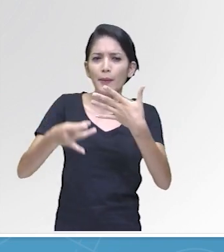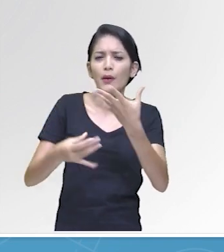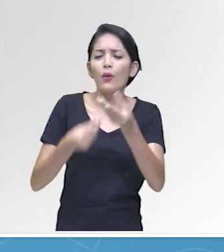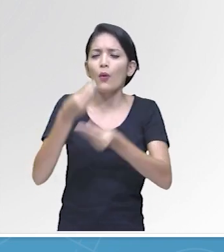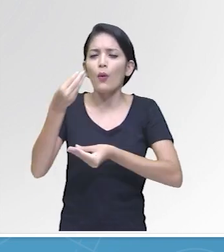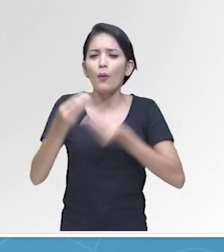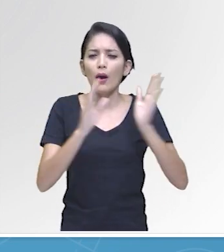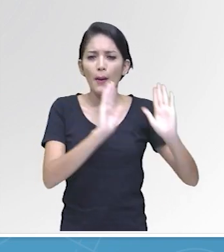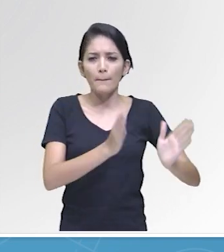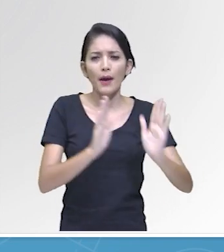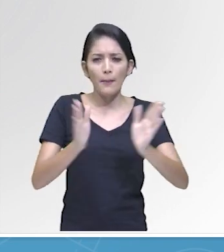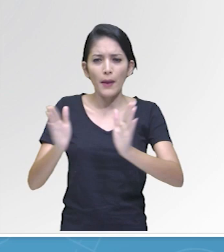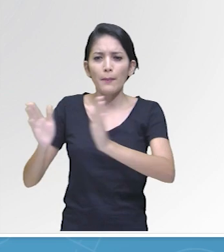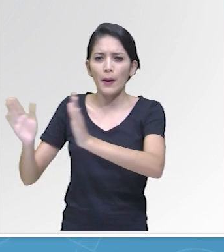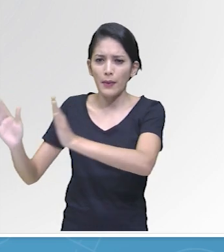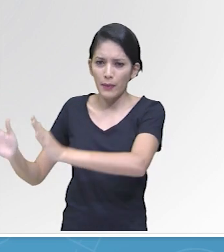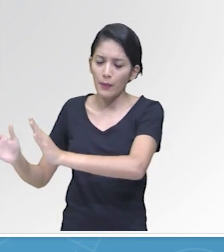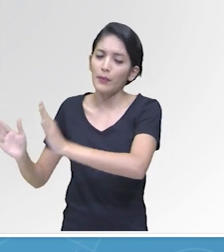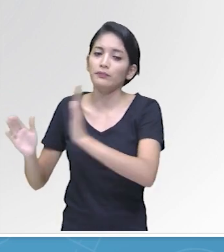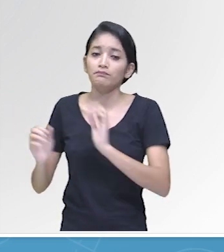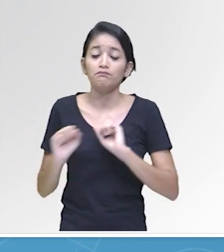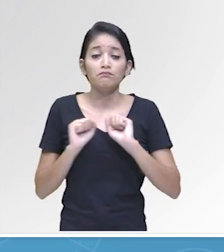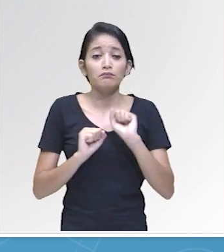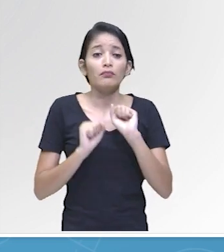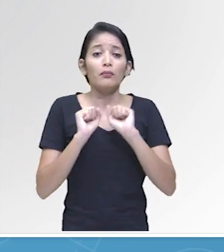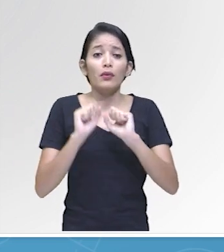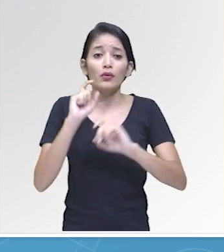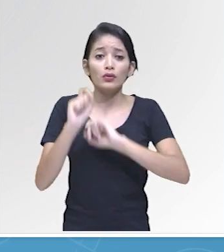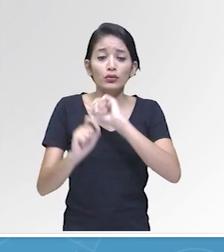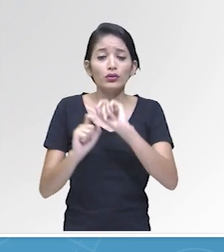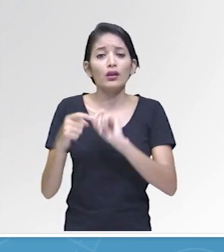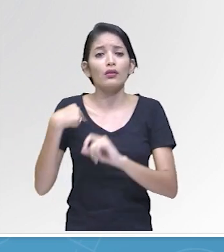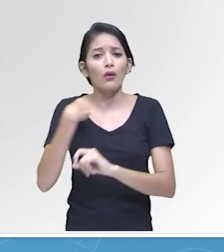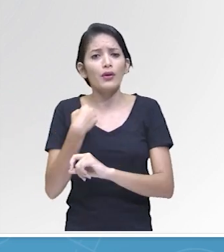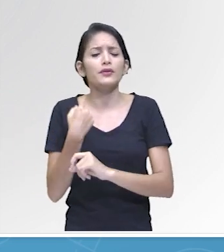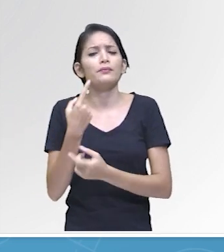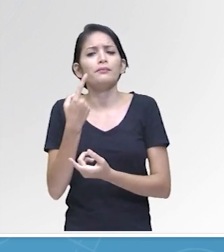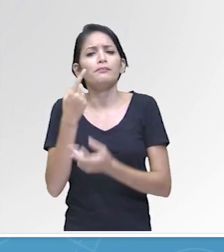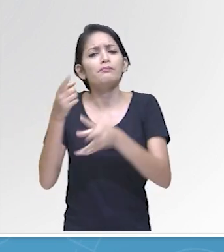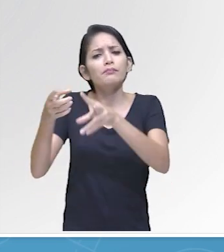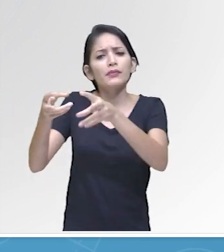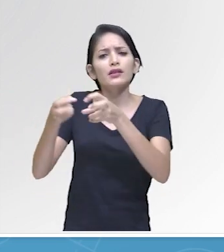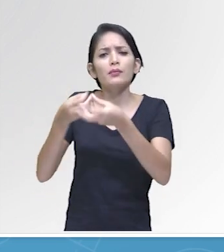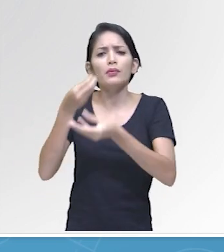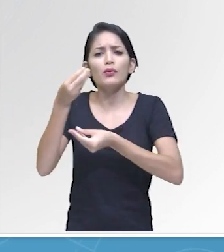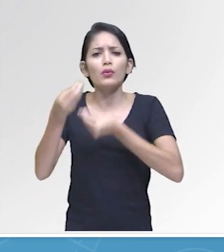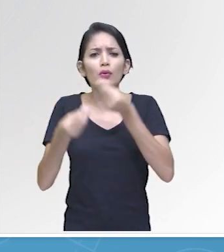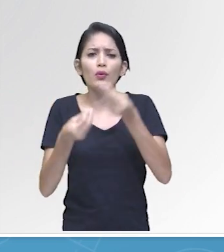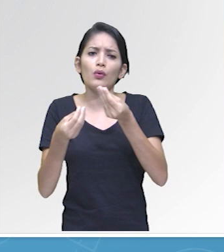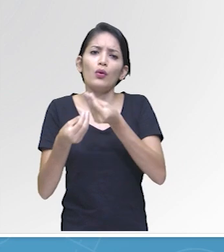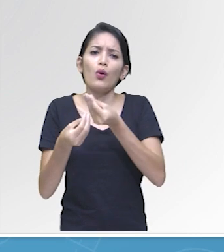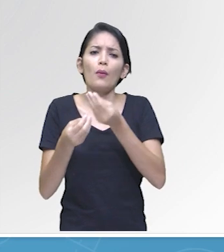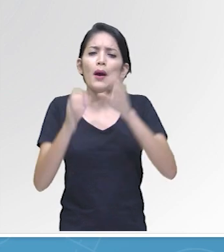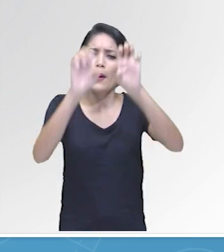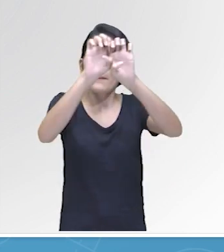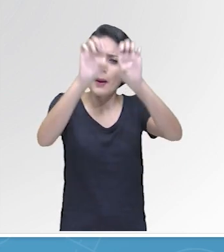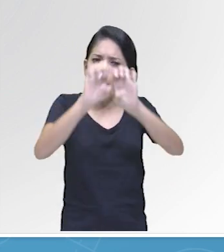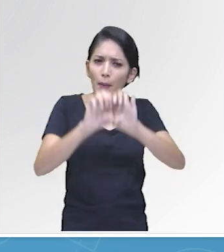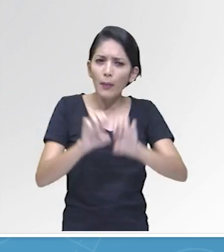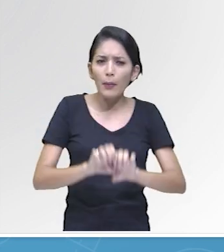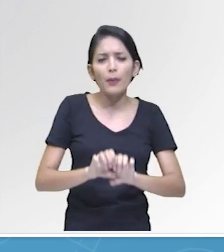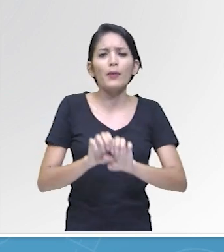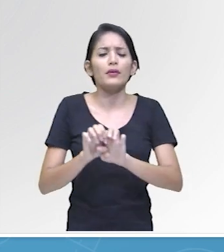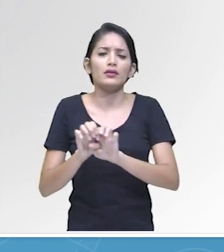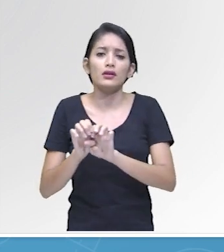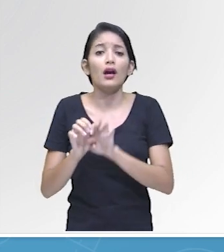organização? São níveis em que podemos observar como as estruturas de um ser vivo estão